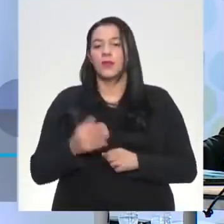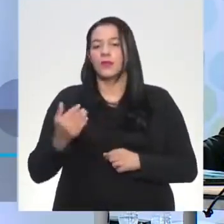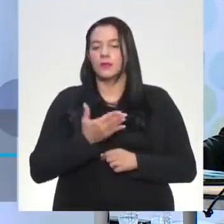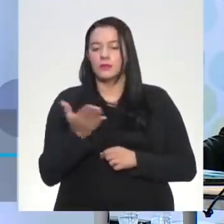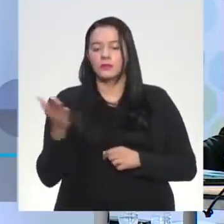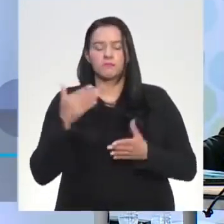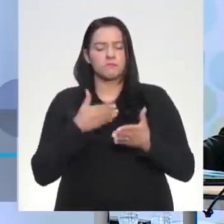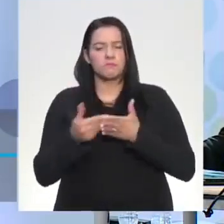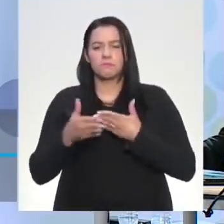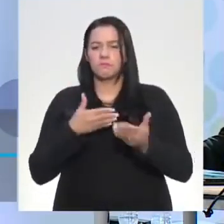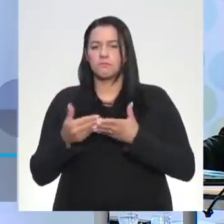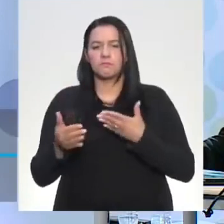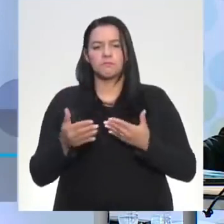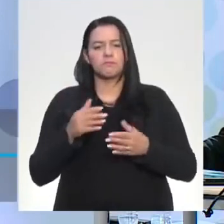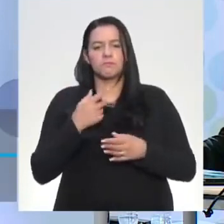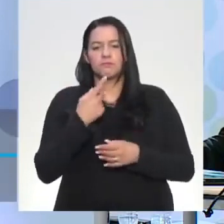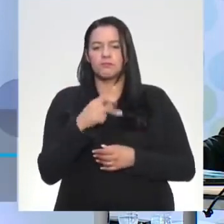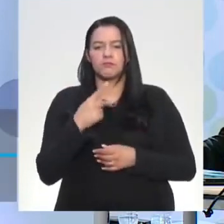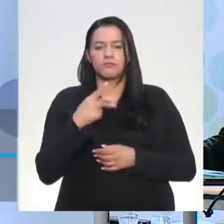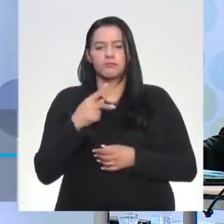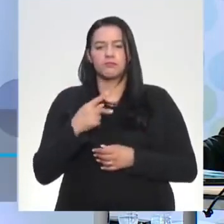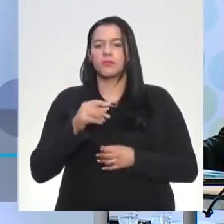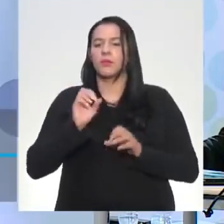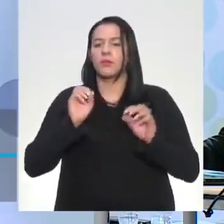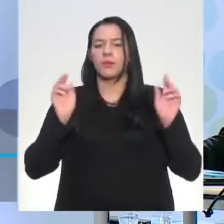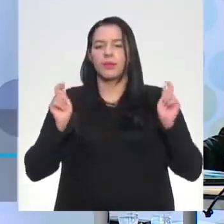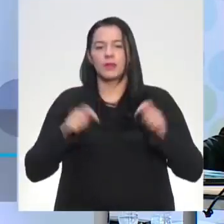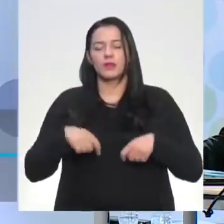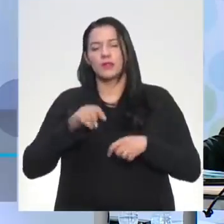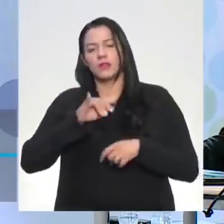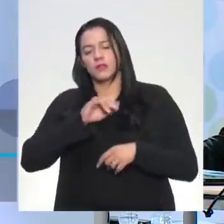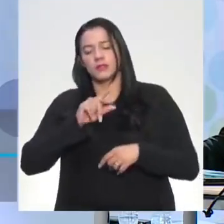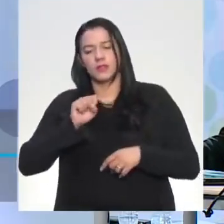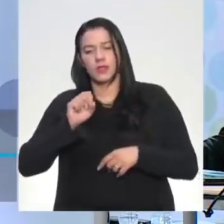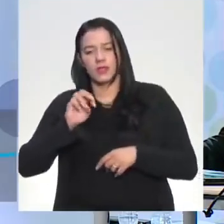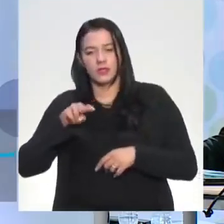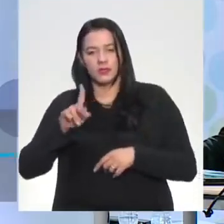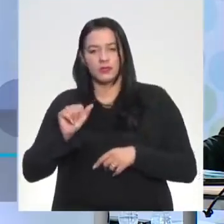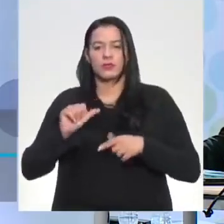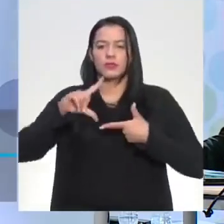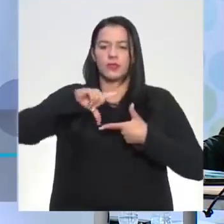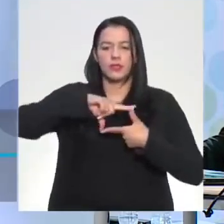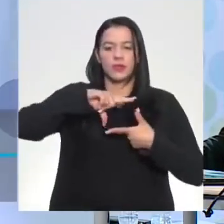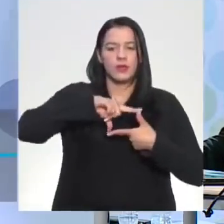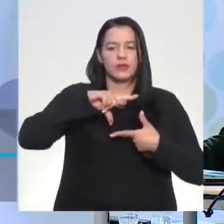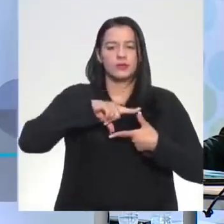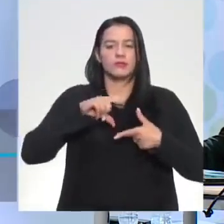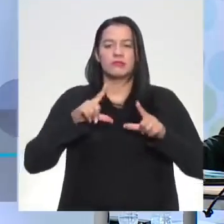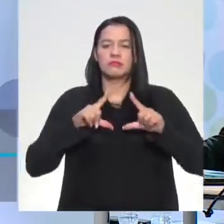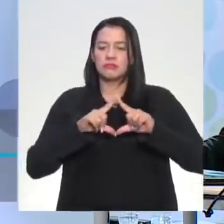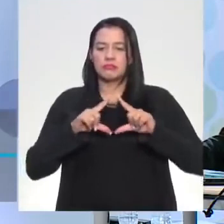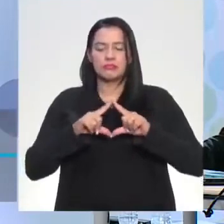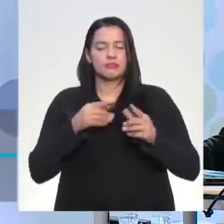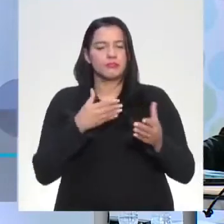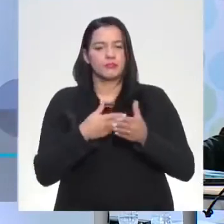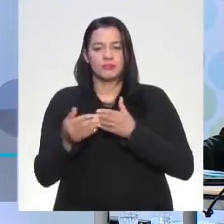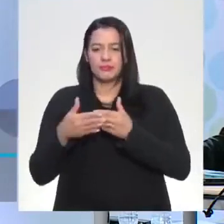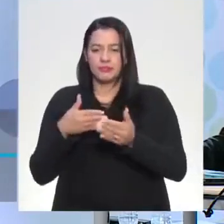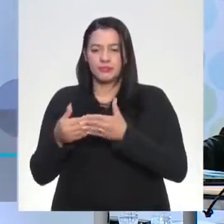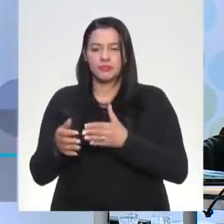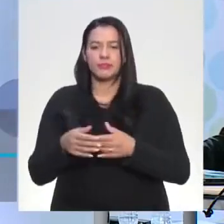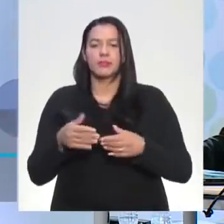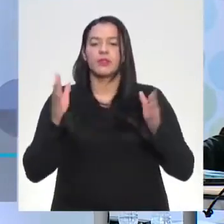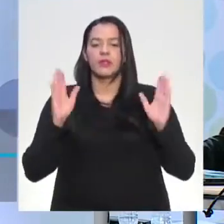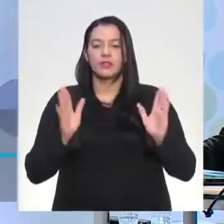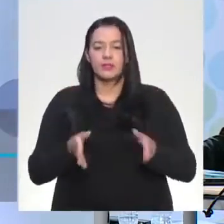qualquer polígono, viu, pessoal? Qualquer um que seja. Se é um hexágono, se é um quadrado, um retângulo, não importa. Tá? Os